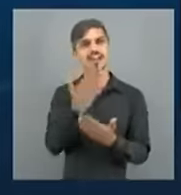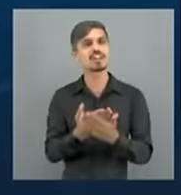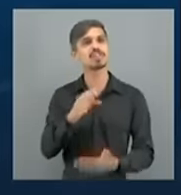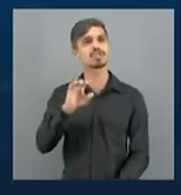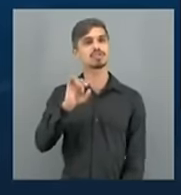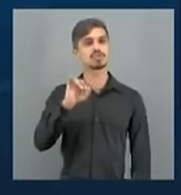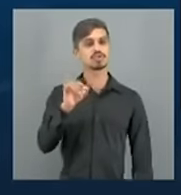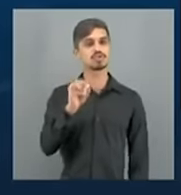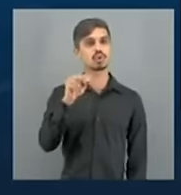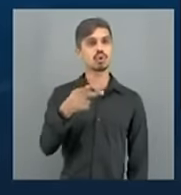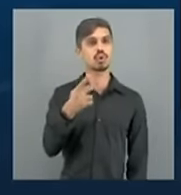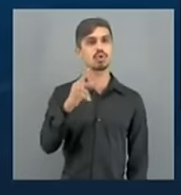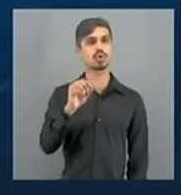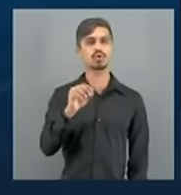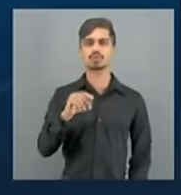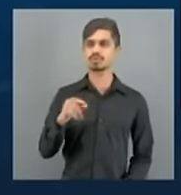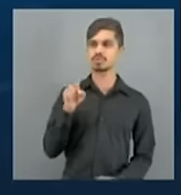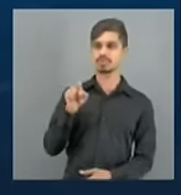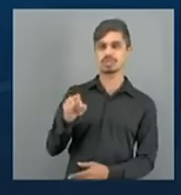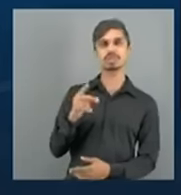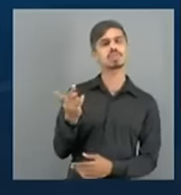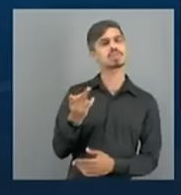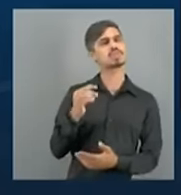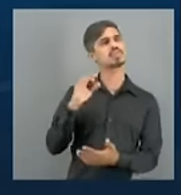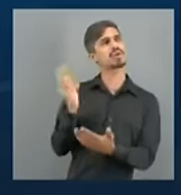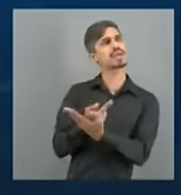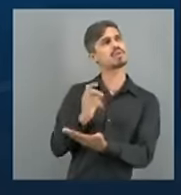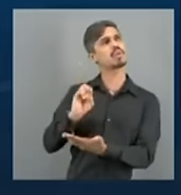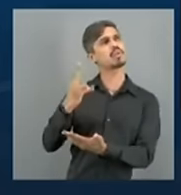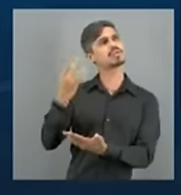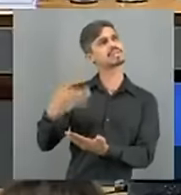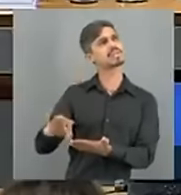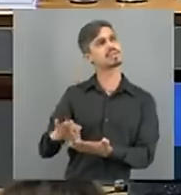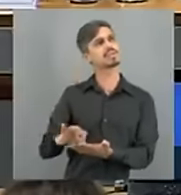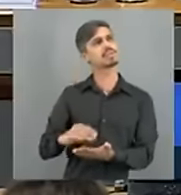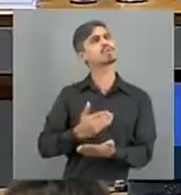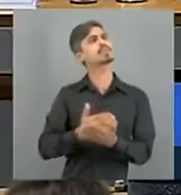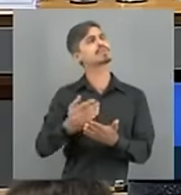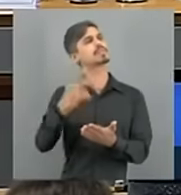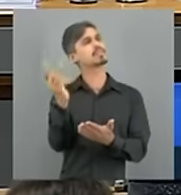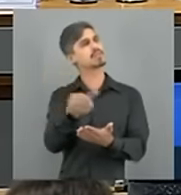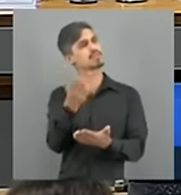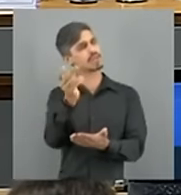No erro ou no acerto? Nos dois. Começamos por erros.